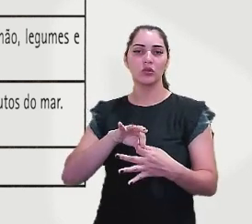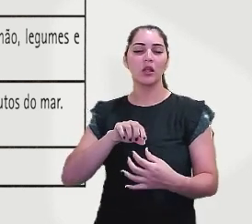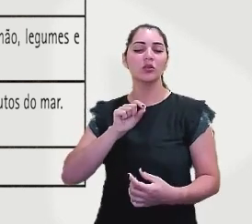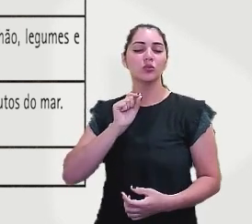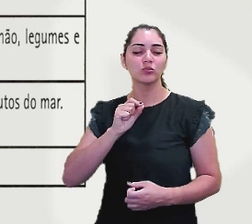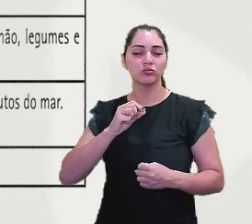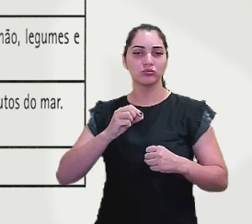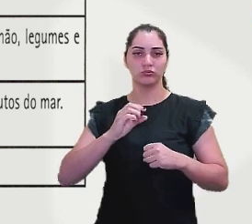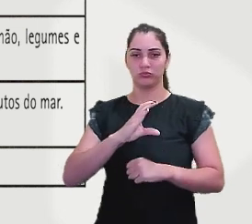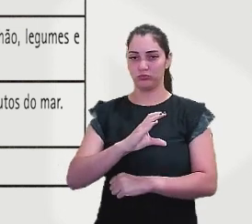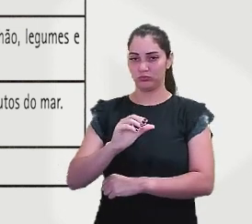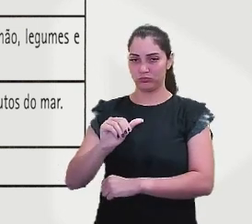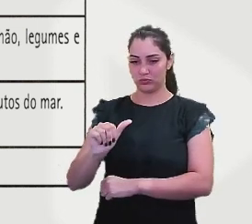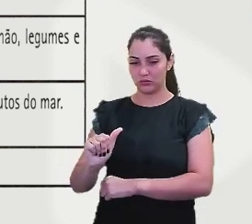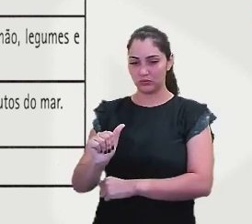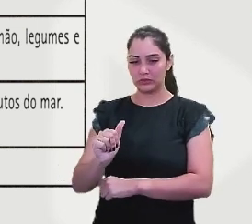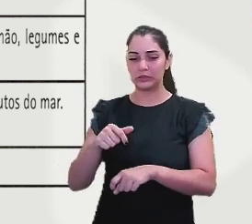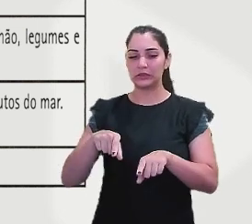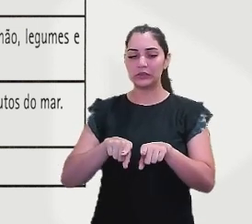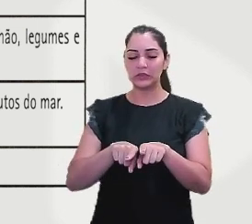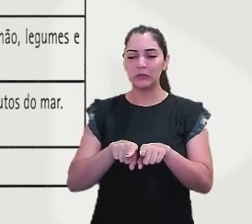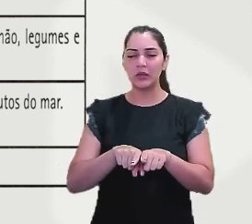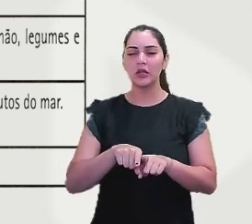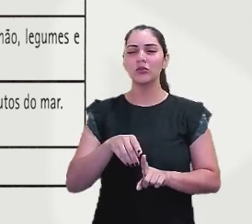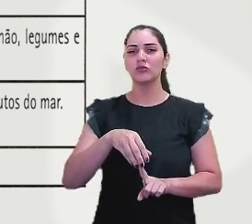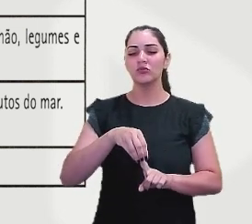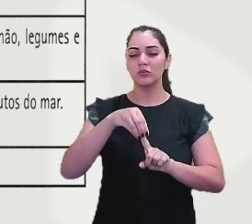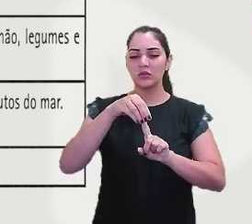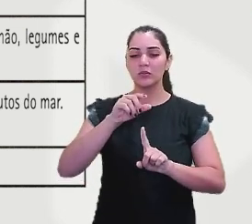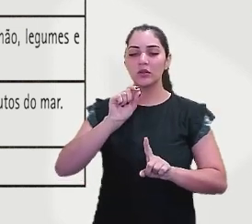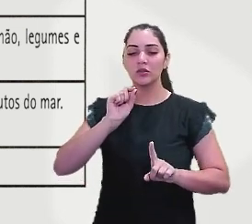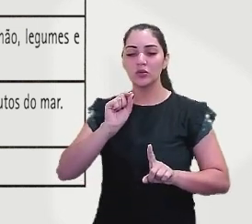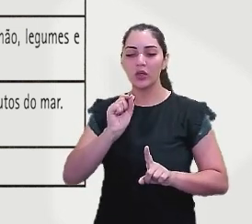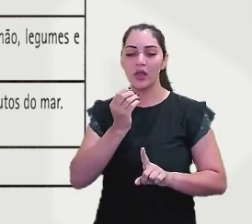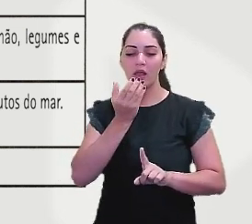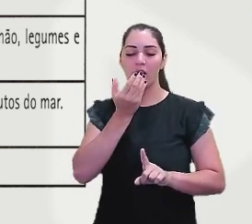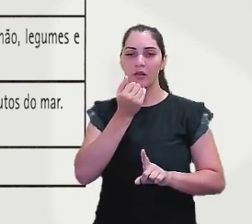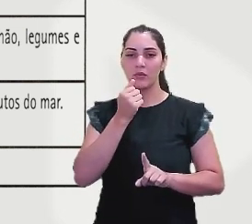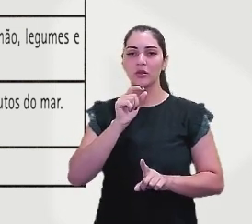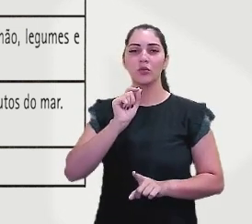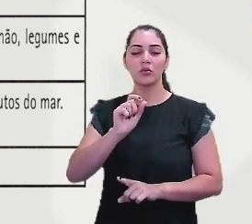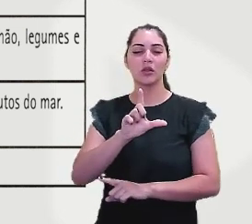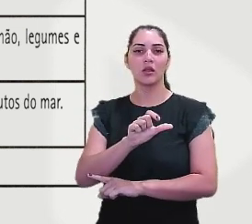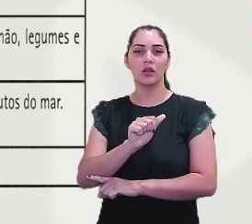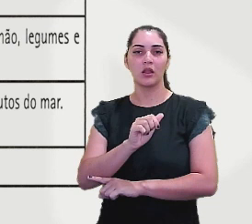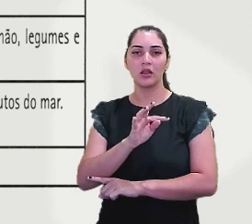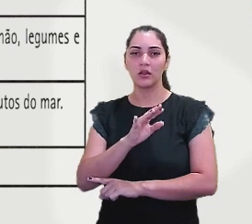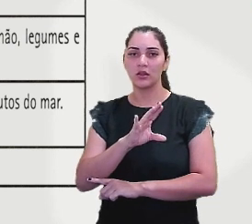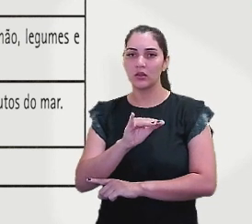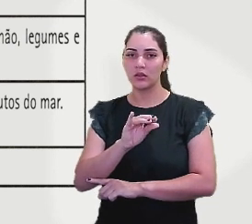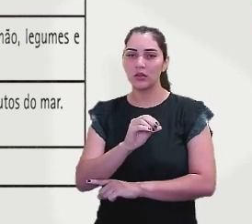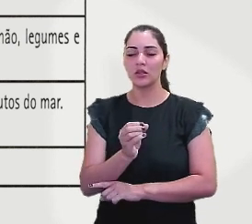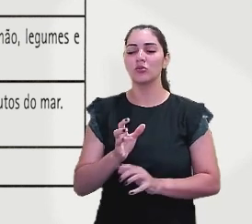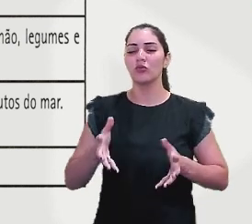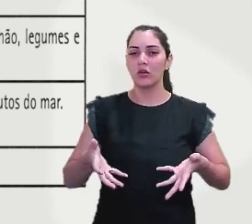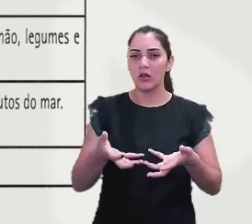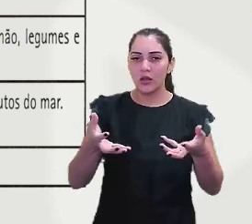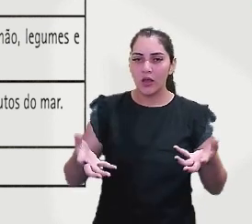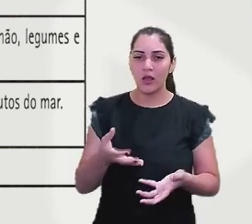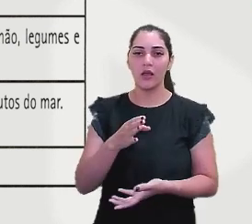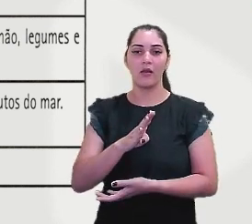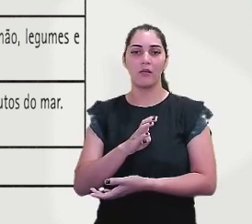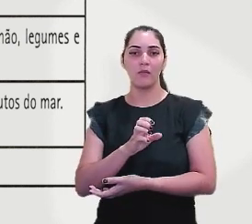tá? Não podia também deixar de falar os principais alimentos. Aí tem ali, ó, laticínios, hortaliças de folha verde, o